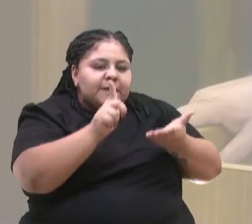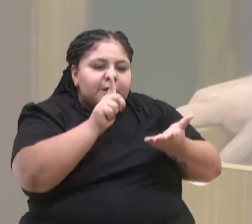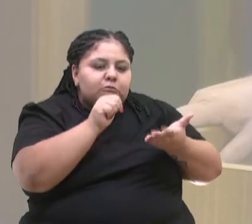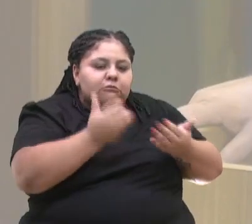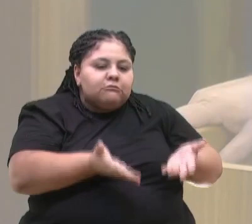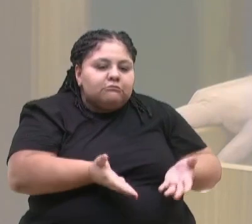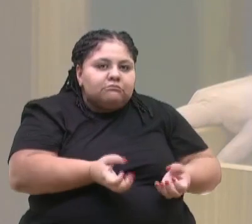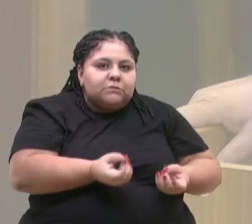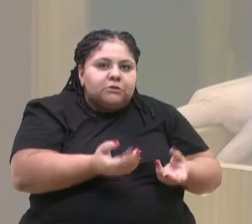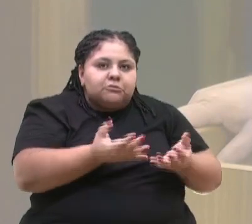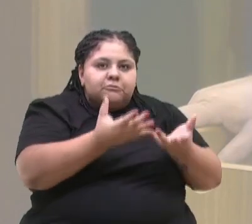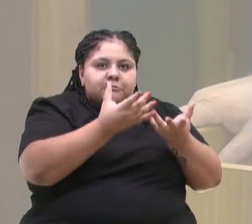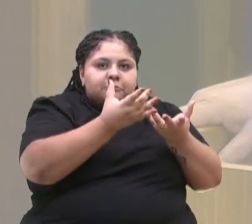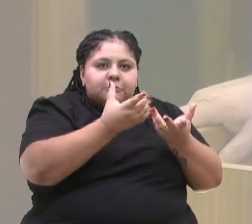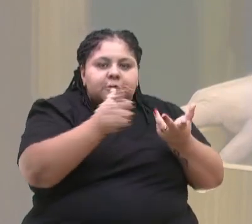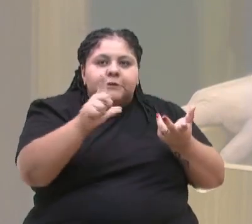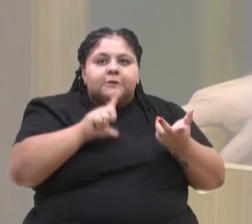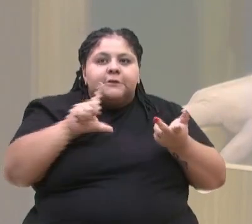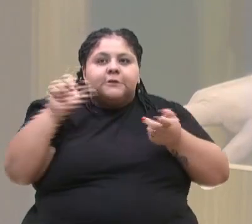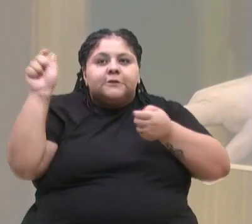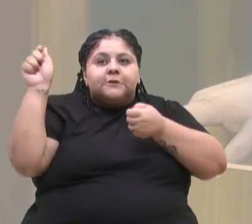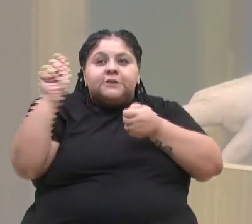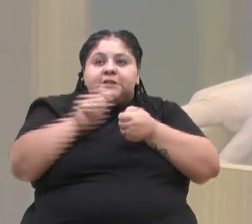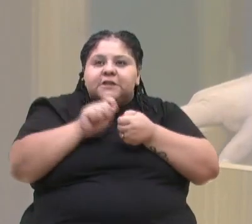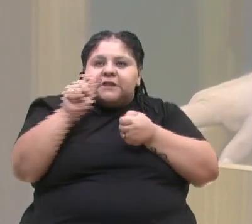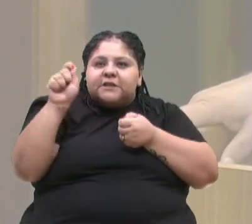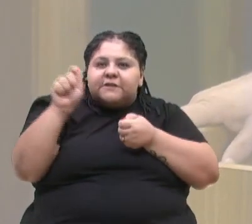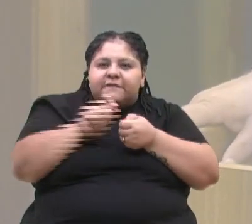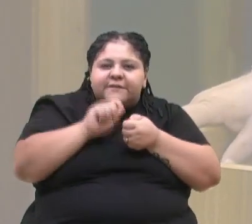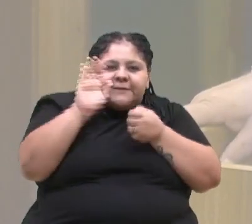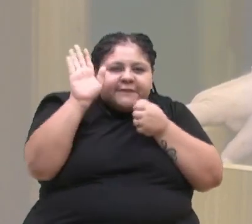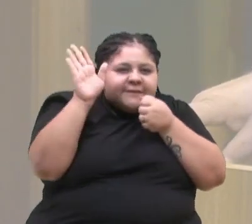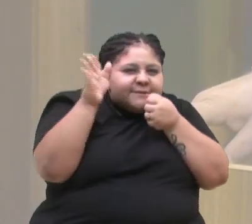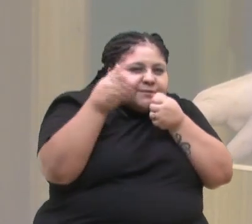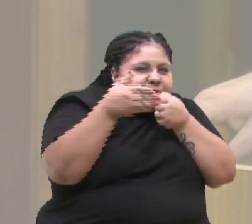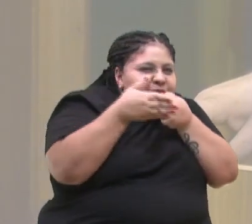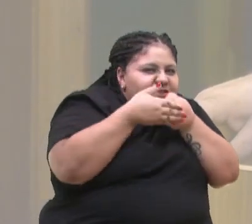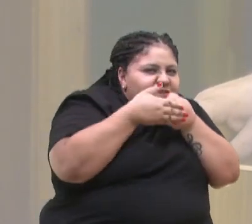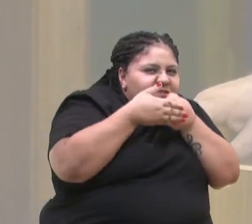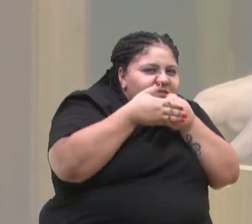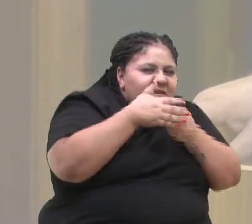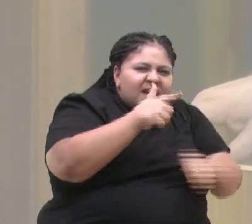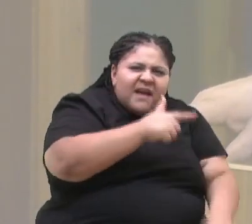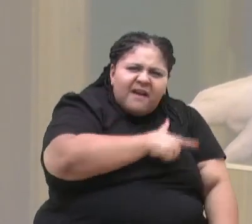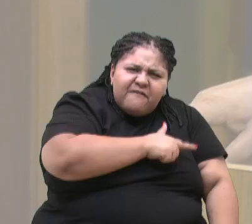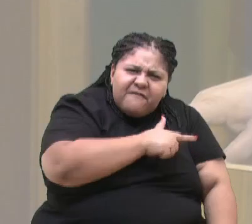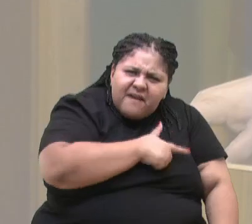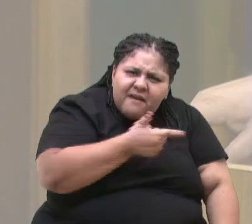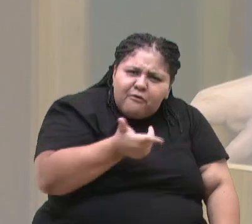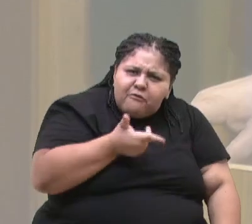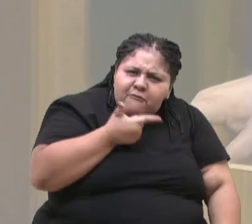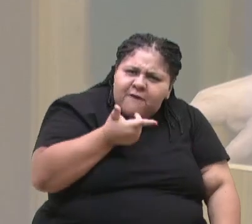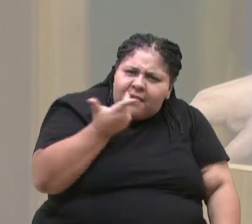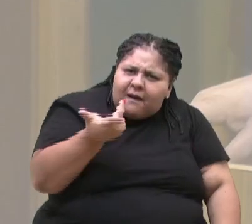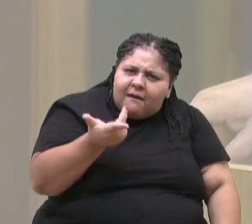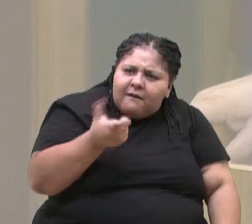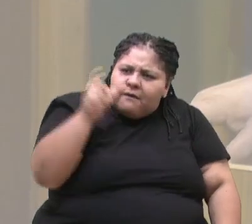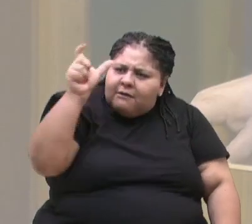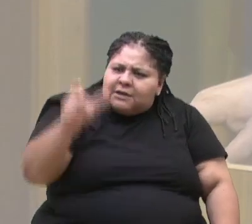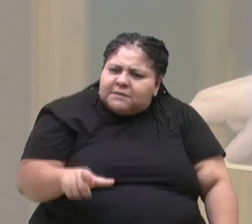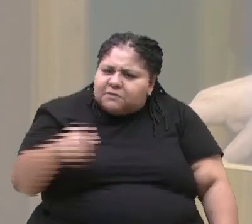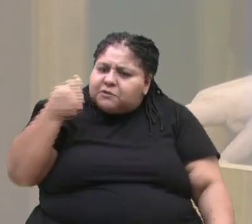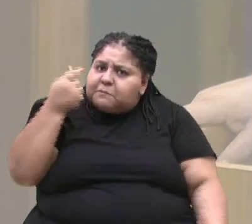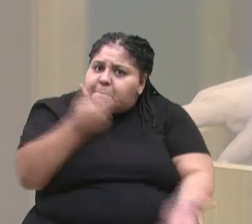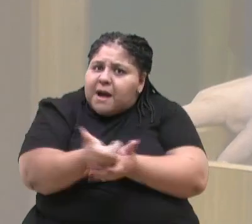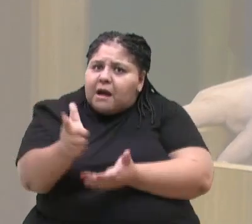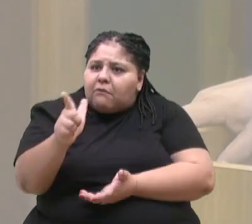fazer, era no escuro, que ninguém visse, porque isso aí fica até feio dizer isso. As pessoas pagam a iluminação pública. As pessoas pagam